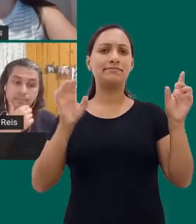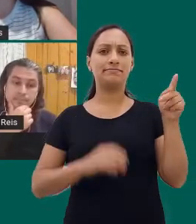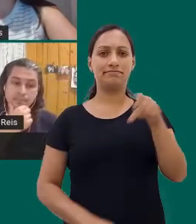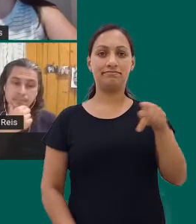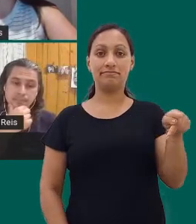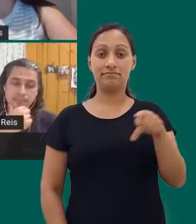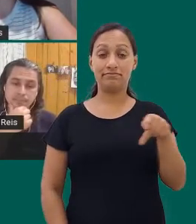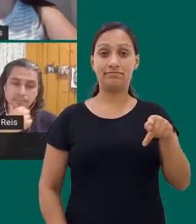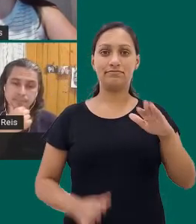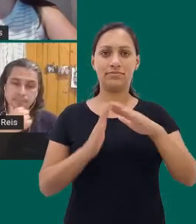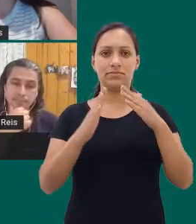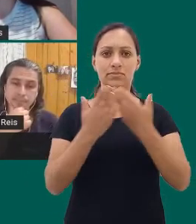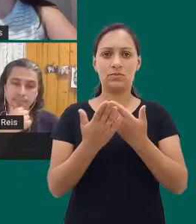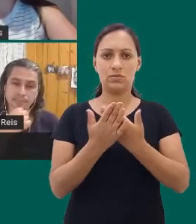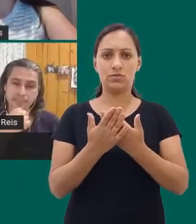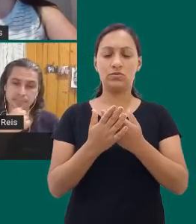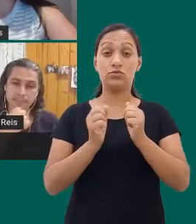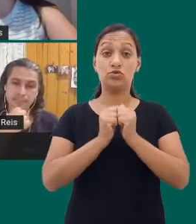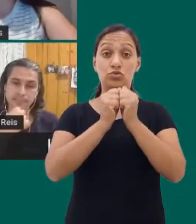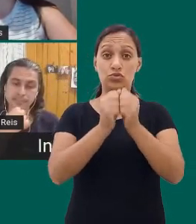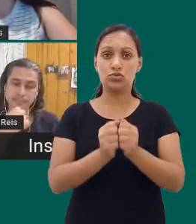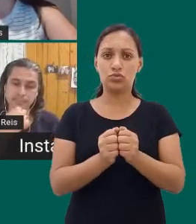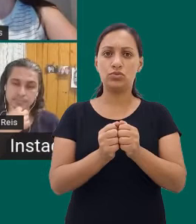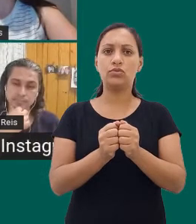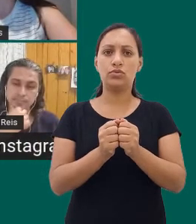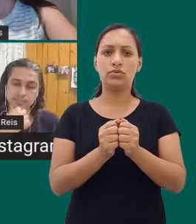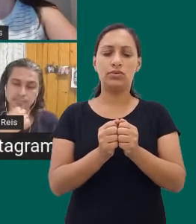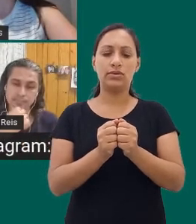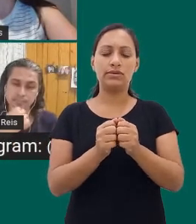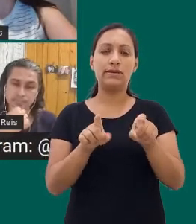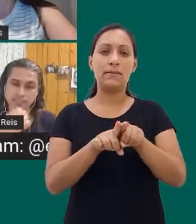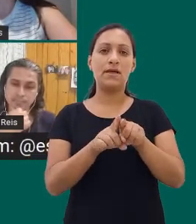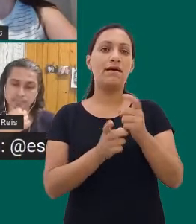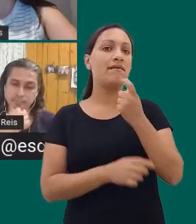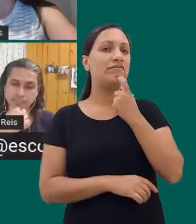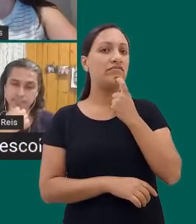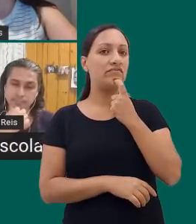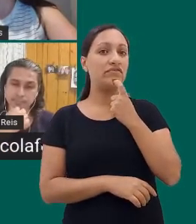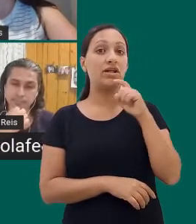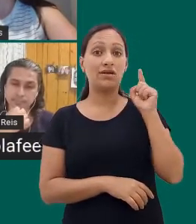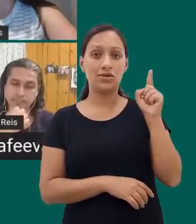da escola estão fazendo, né, junto com a Finlândia,